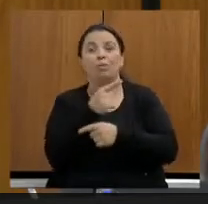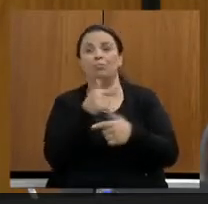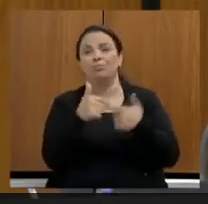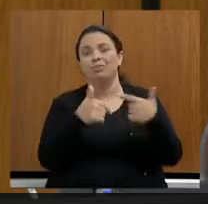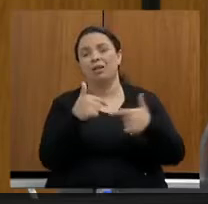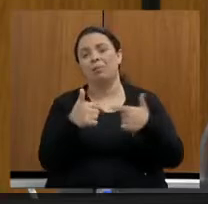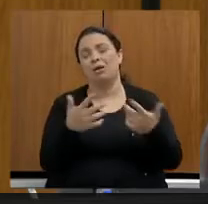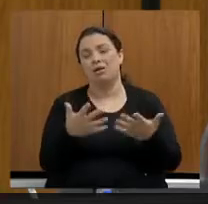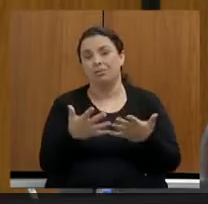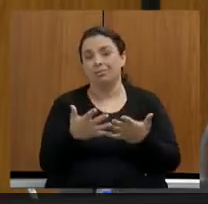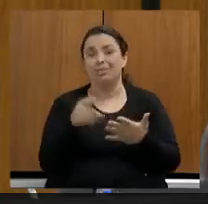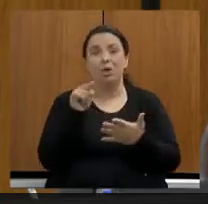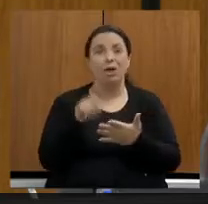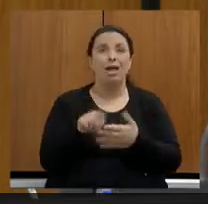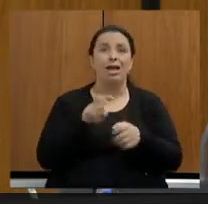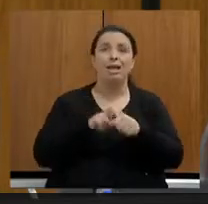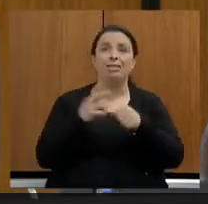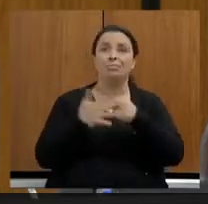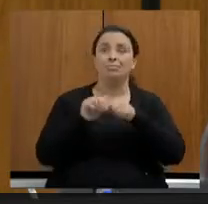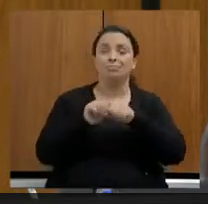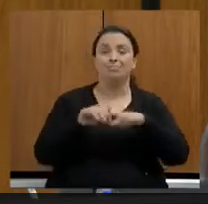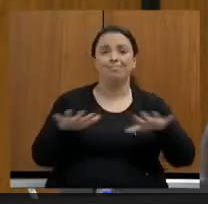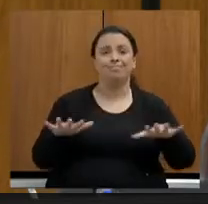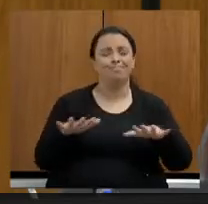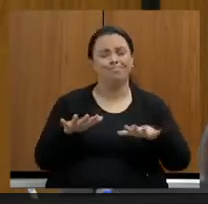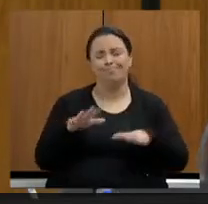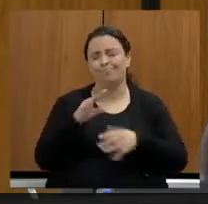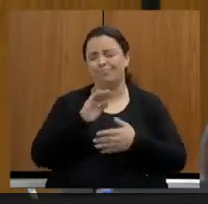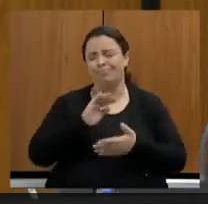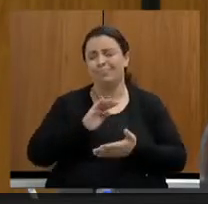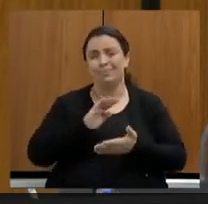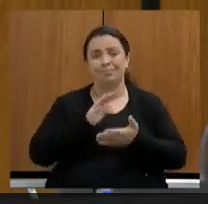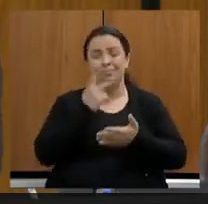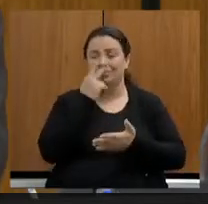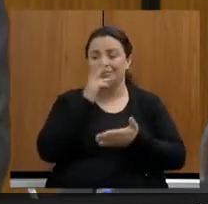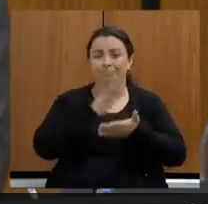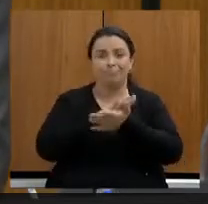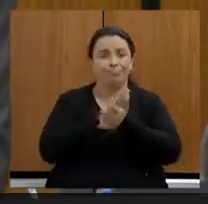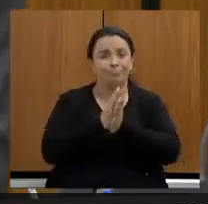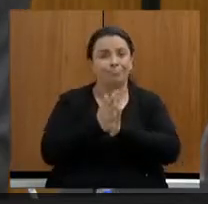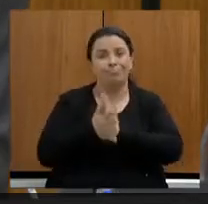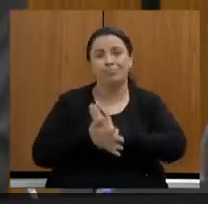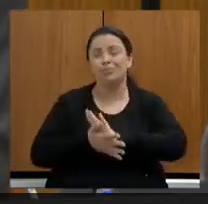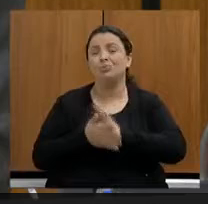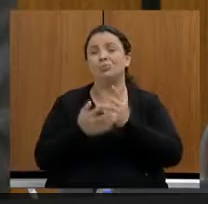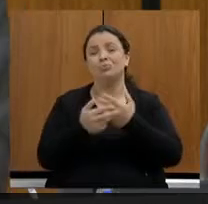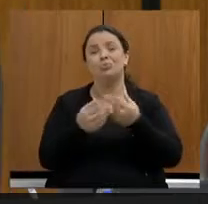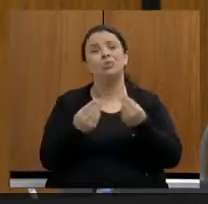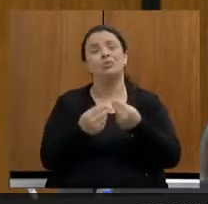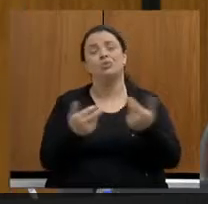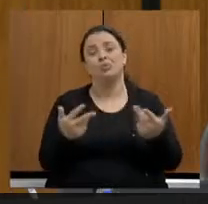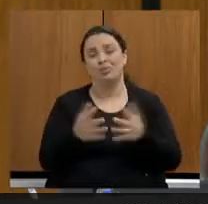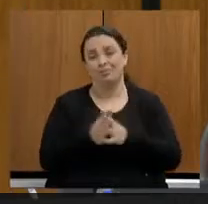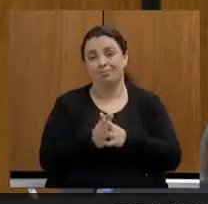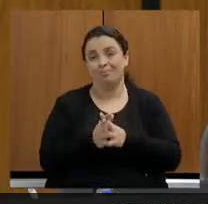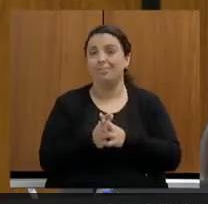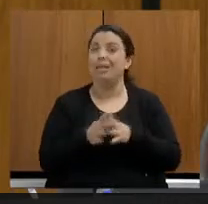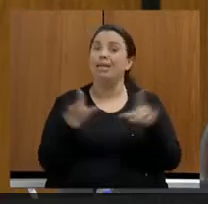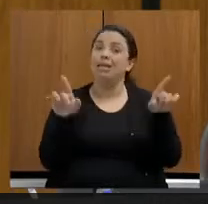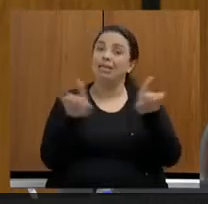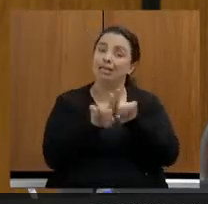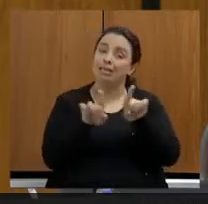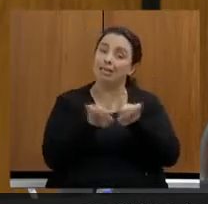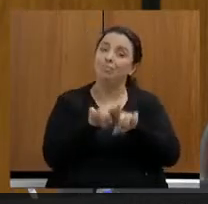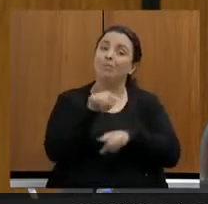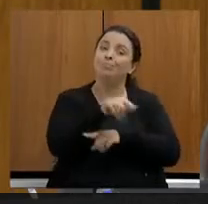devastador essa pandemia e todo mundo Ah e não foi diferente também na área da Educação professora